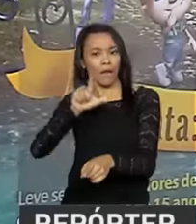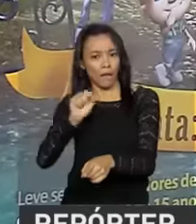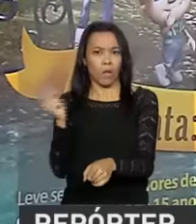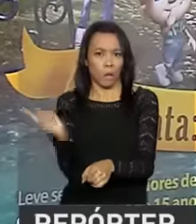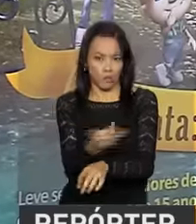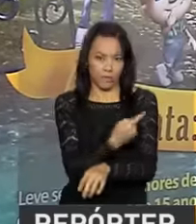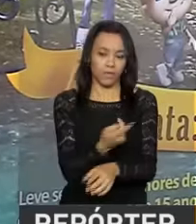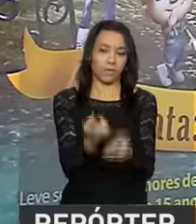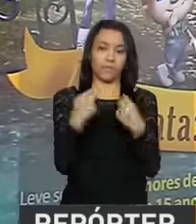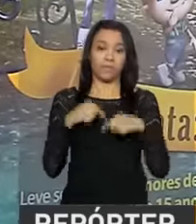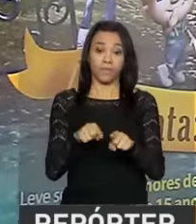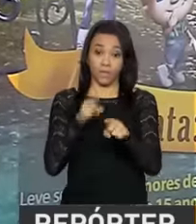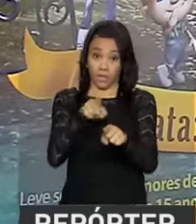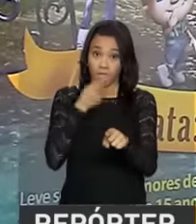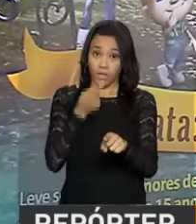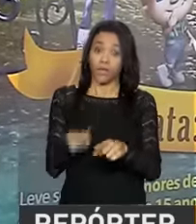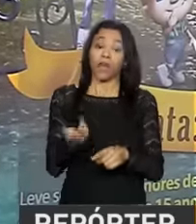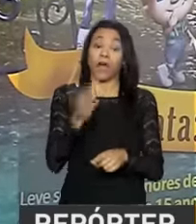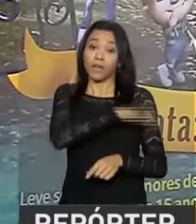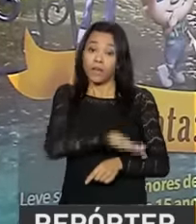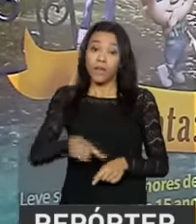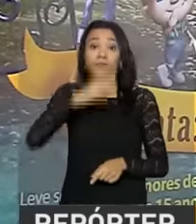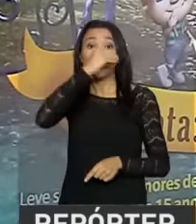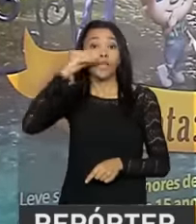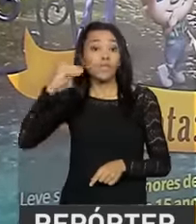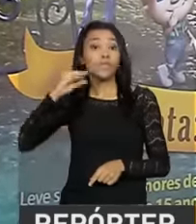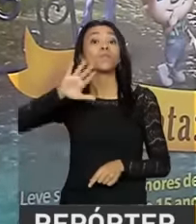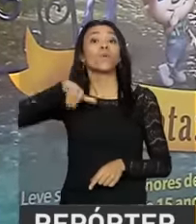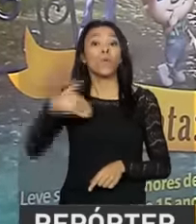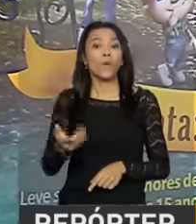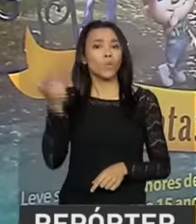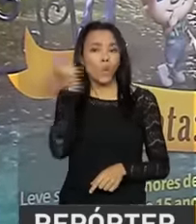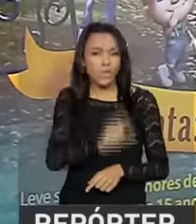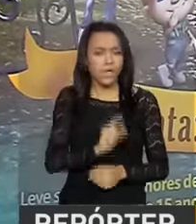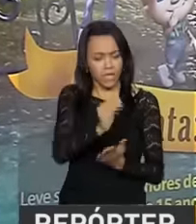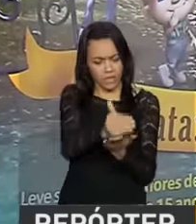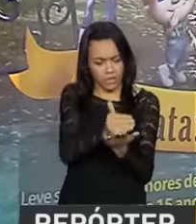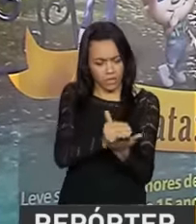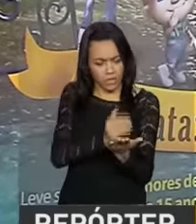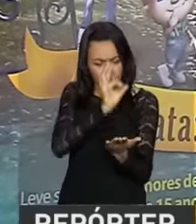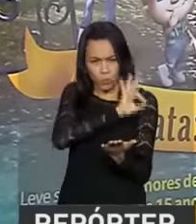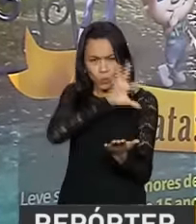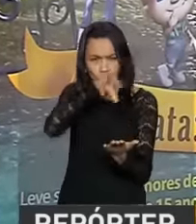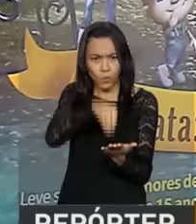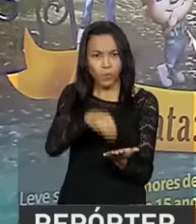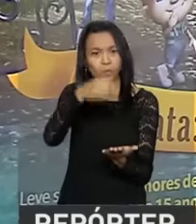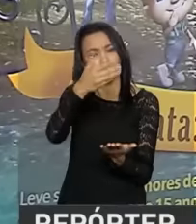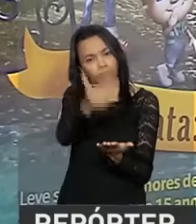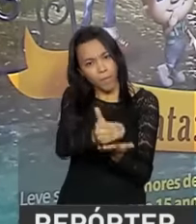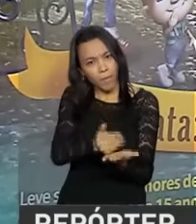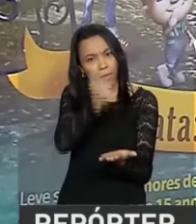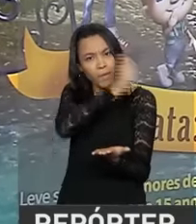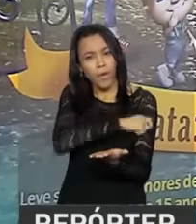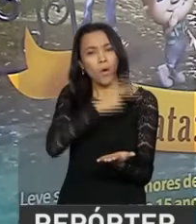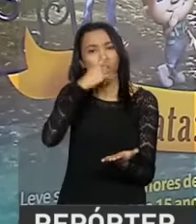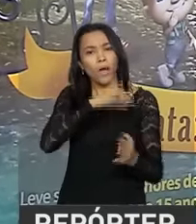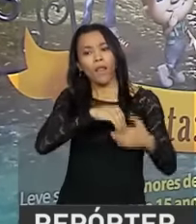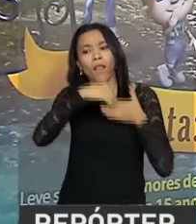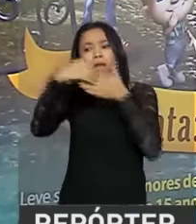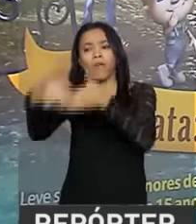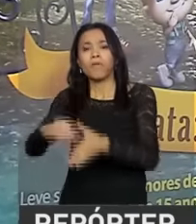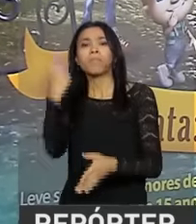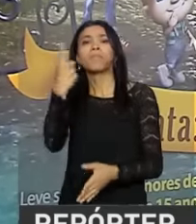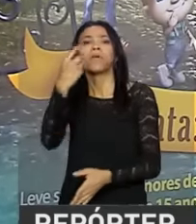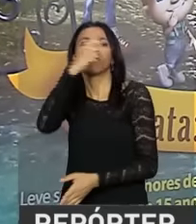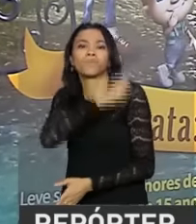ou o adolescente só estará protegido quando se completa todo o esquema vacinal. Então, às vezes, o pai leva para tomar a primeira dose